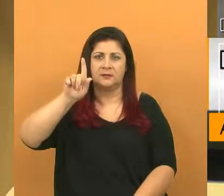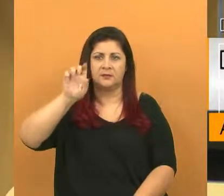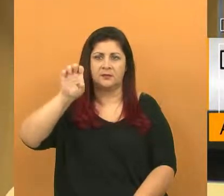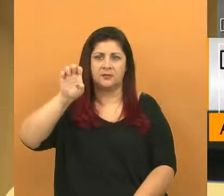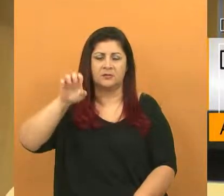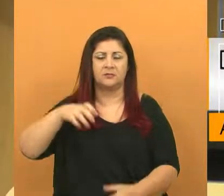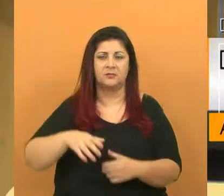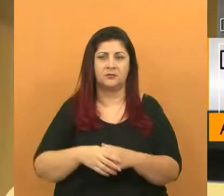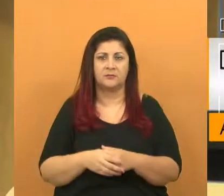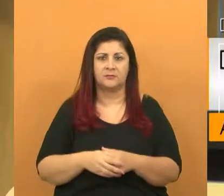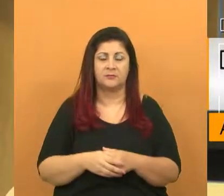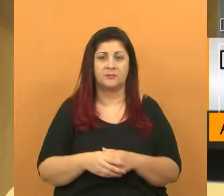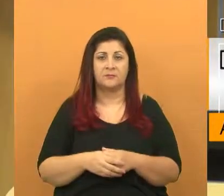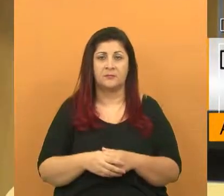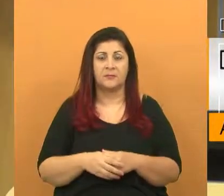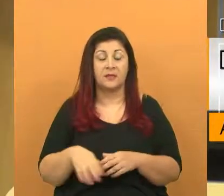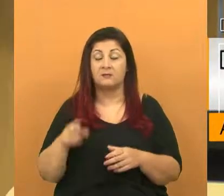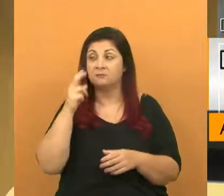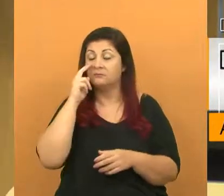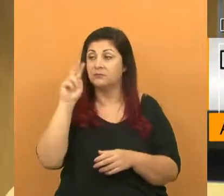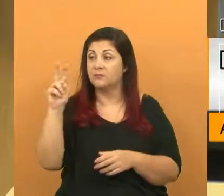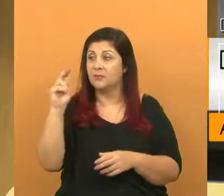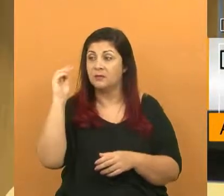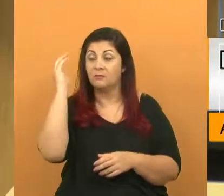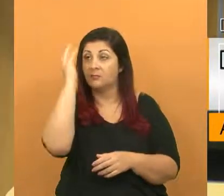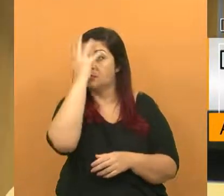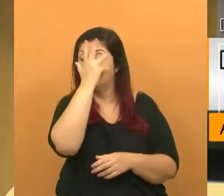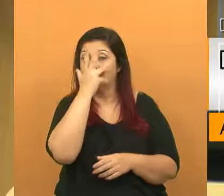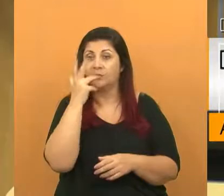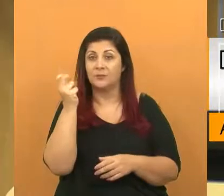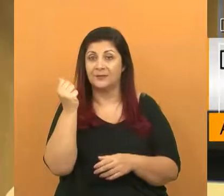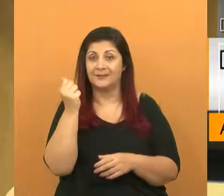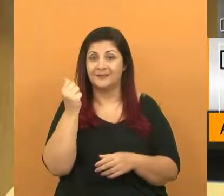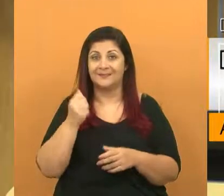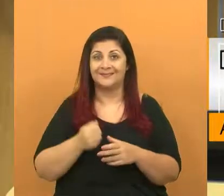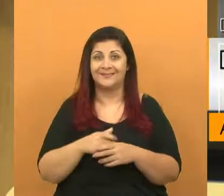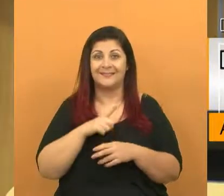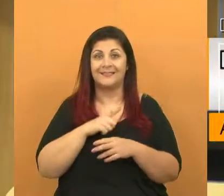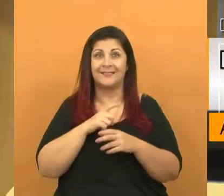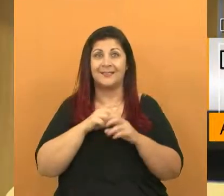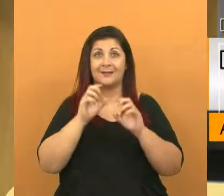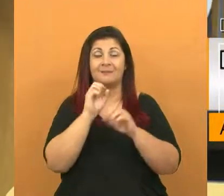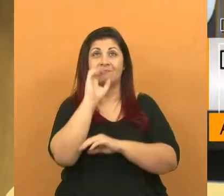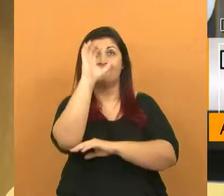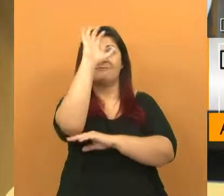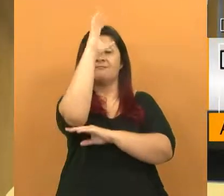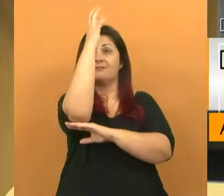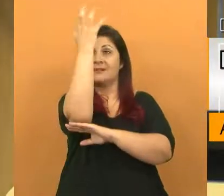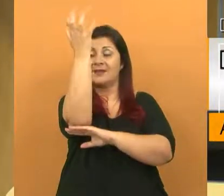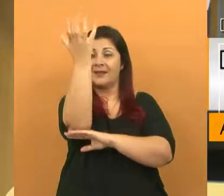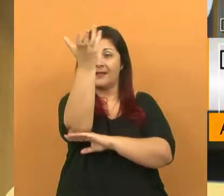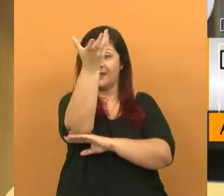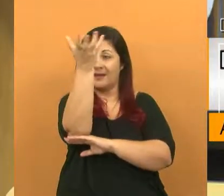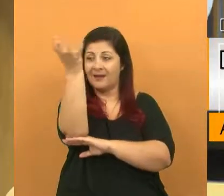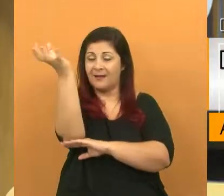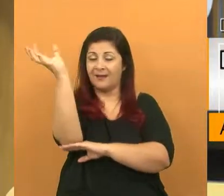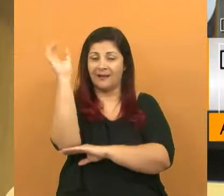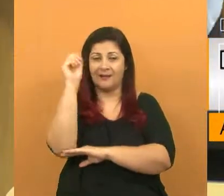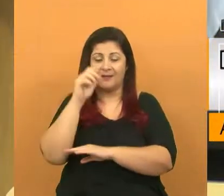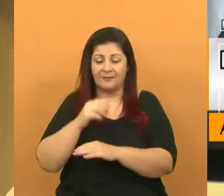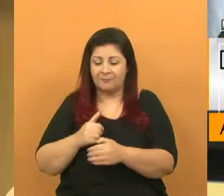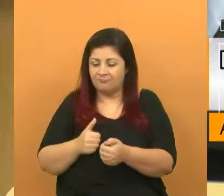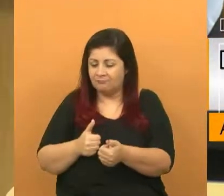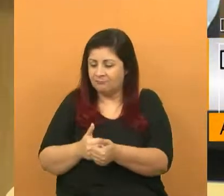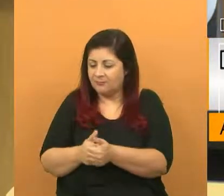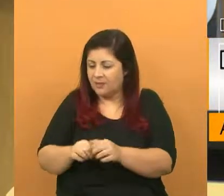metros de largura a paisagem natural é completa complementada pelos coqueiros que rodeiam a lagoa somados a areia